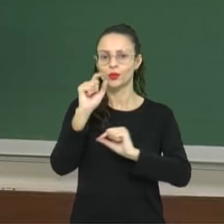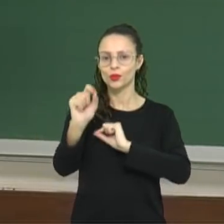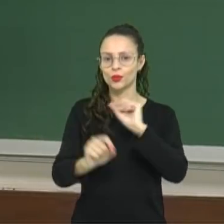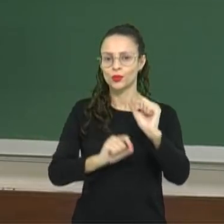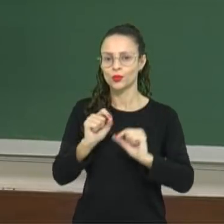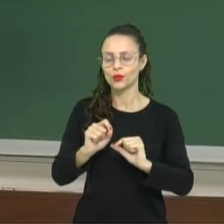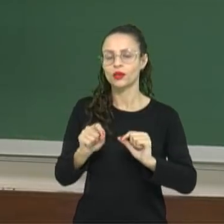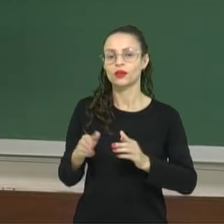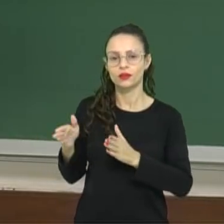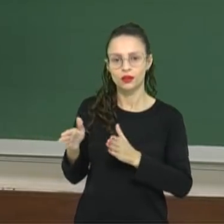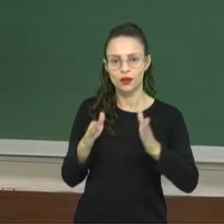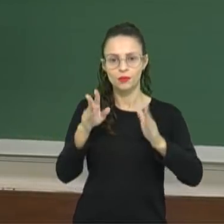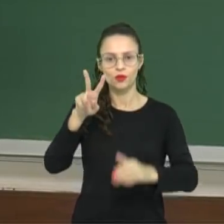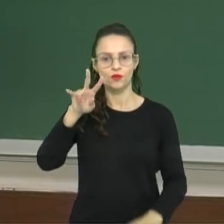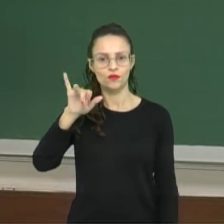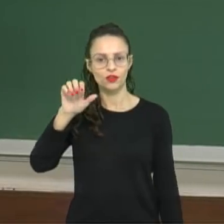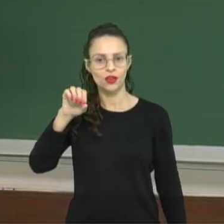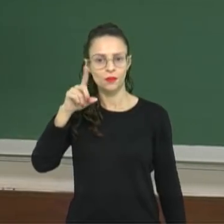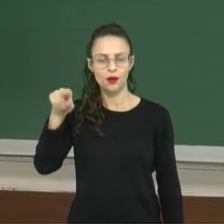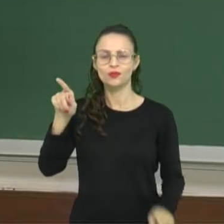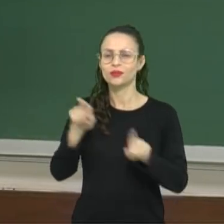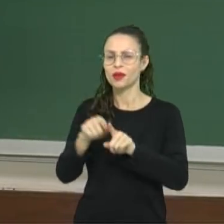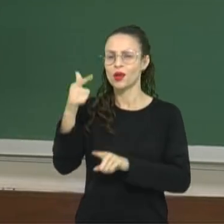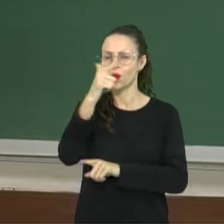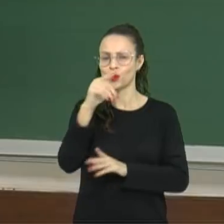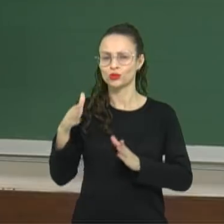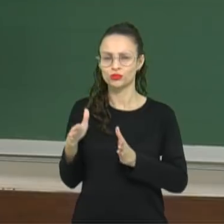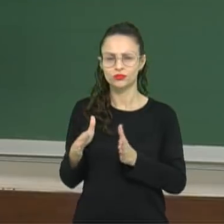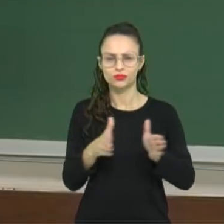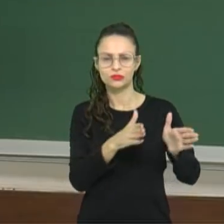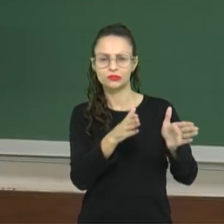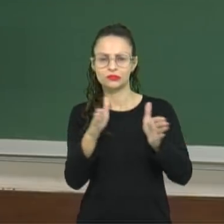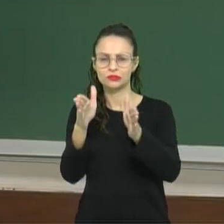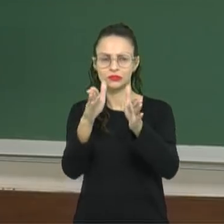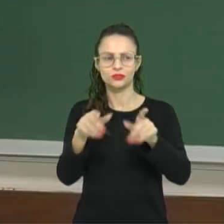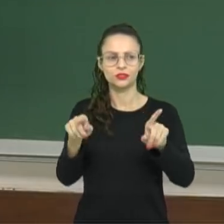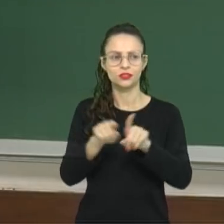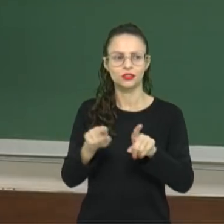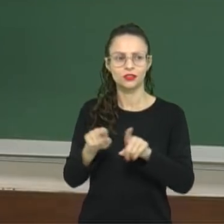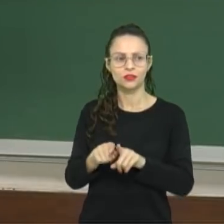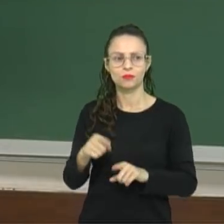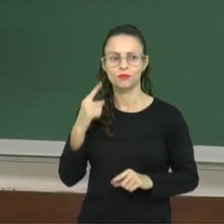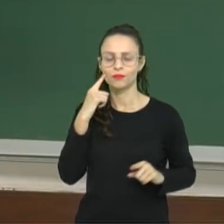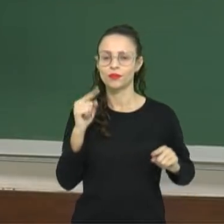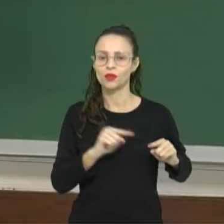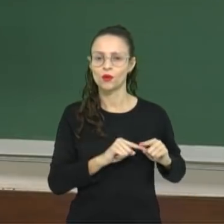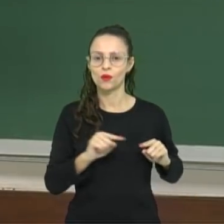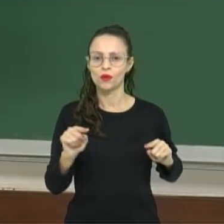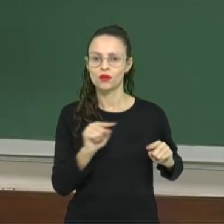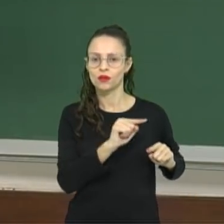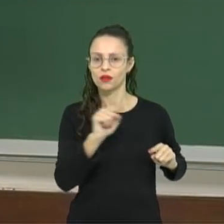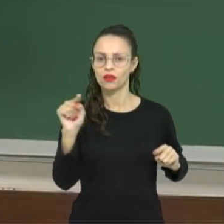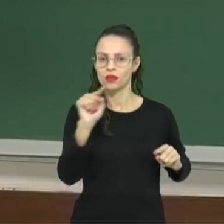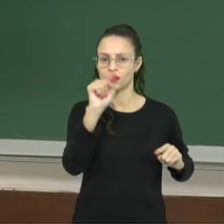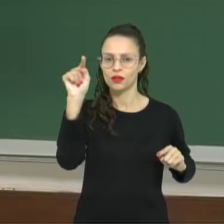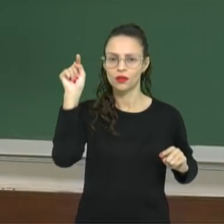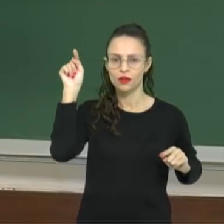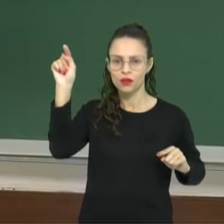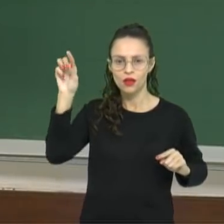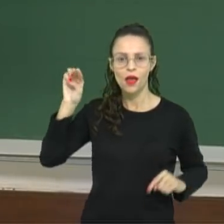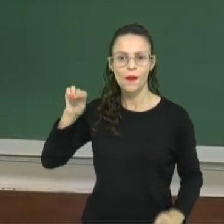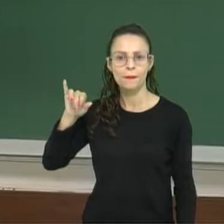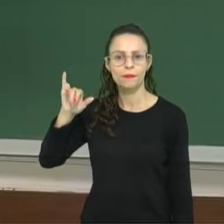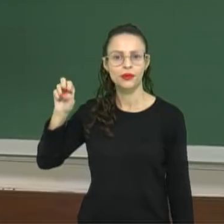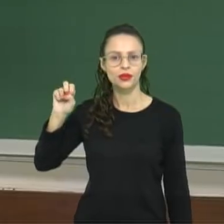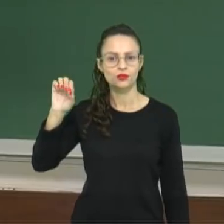só do caminho de Viamão, mas daqueles caminhos anteriores que a gente falou, né? Então nós vamos ter aqui o caminho das Missões, que aí aqui, ó,